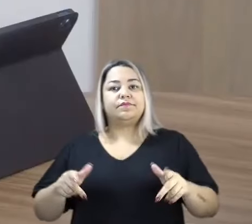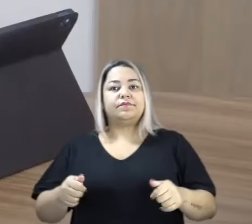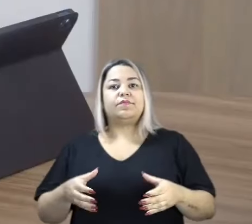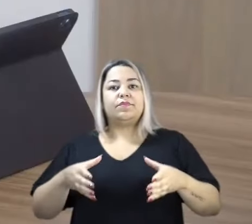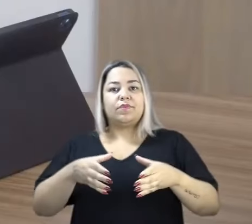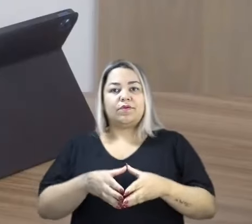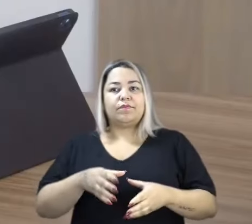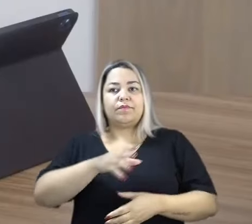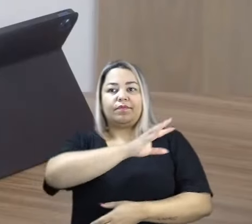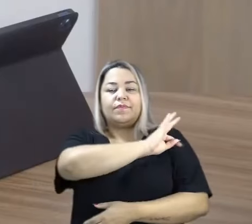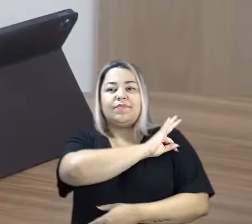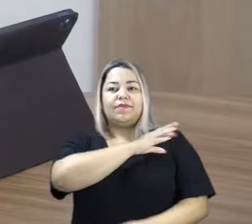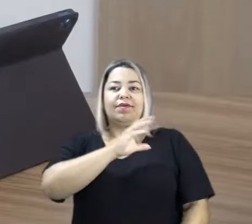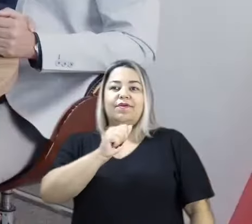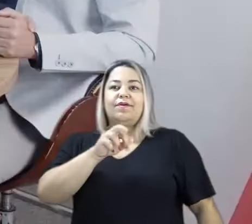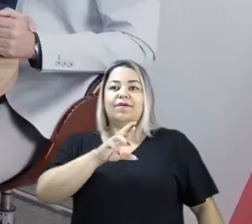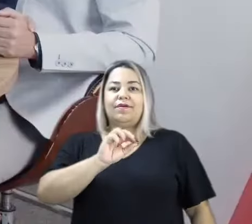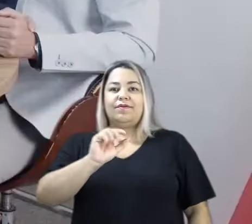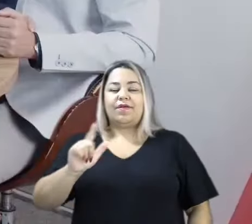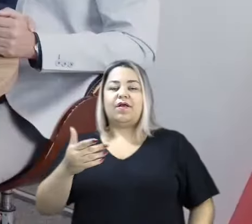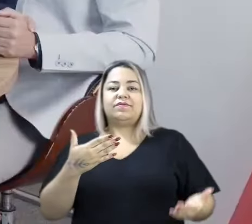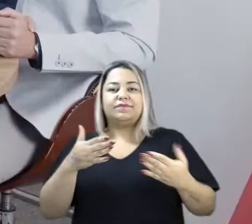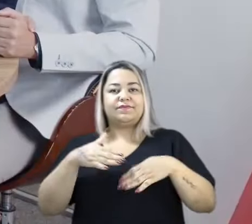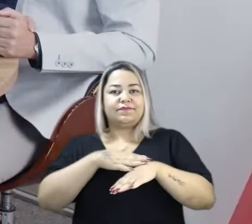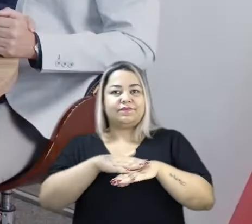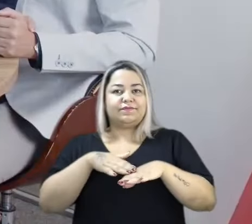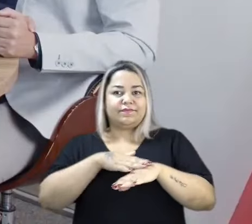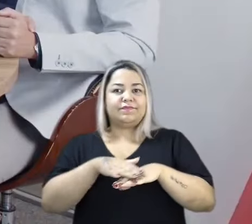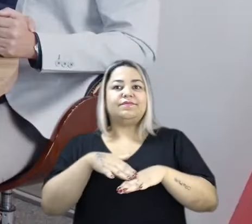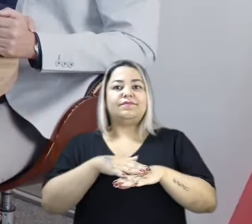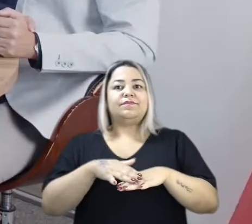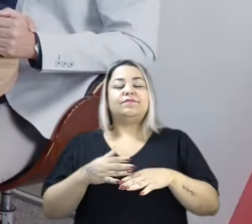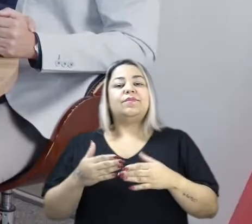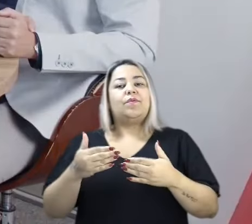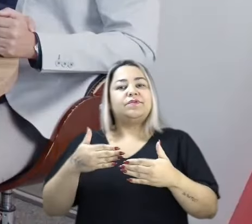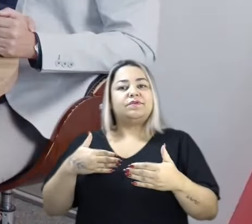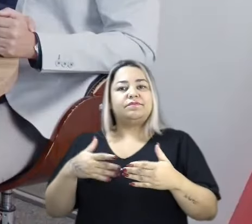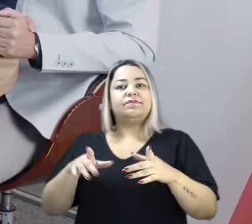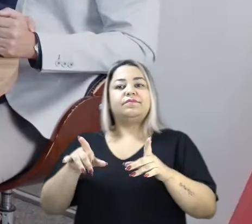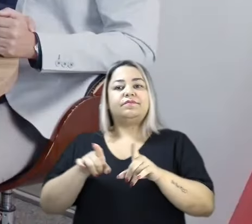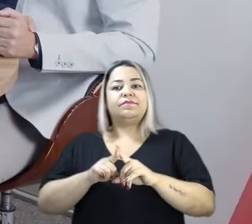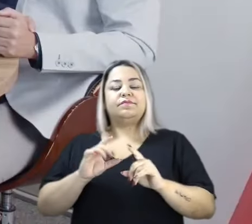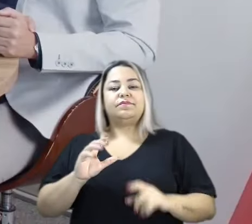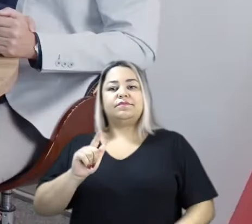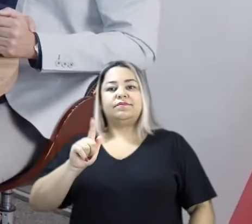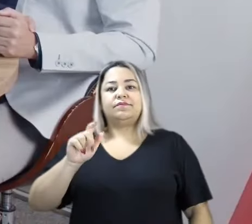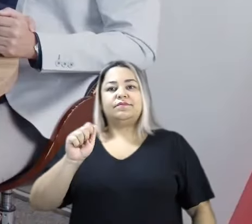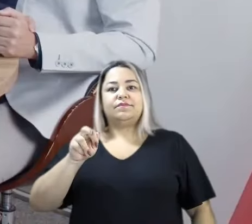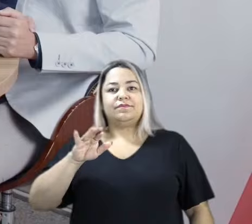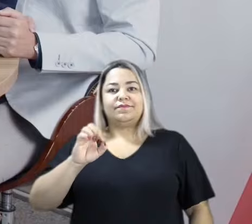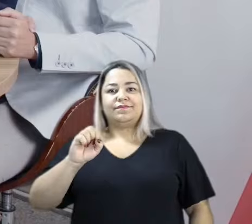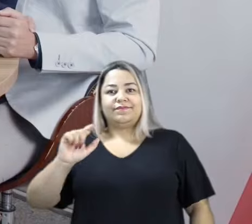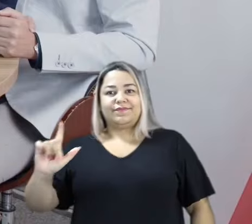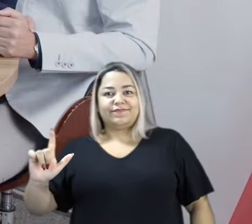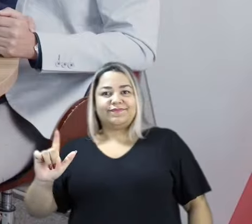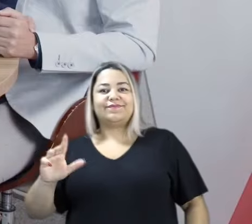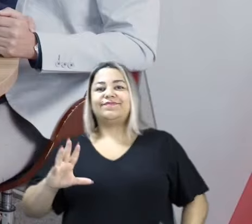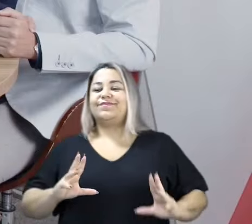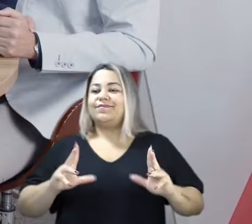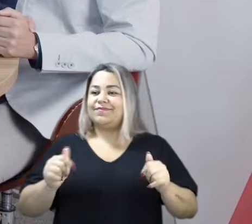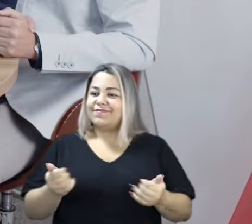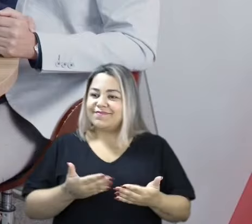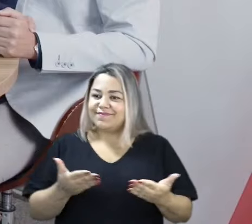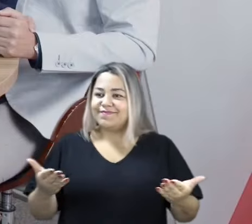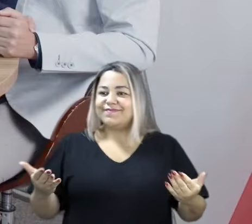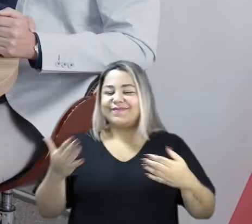que está aqui, a Carol, que está sempre falando comigo, né, que está aqui nos bastidores também, o Gabriel, né, que veio aqui, todo mundo